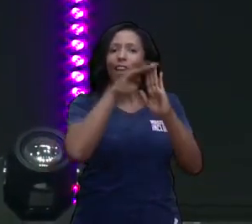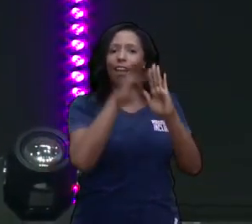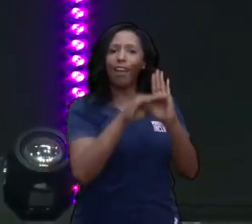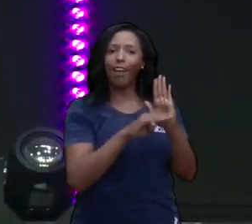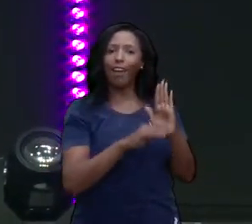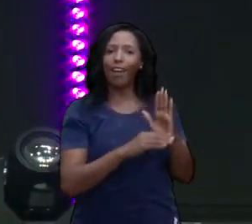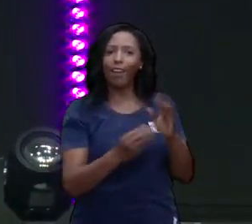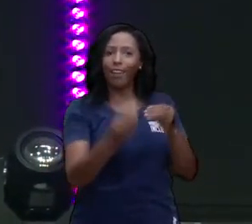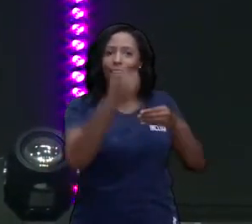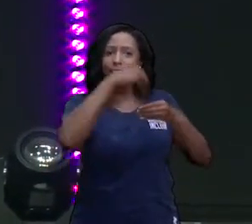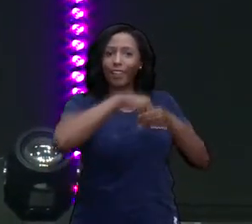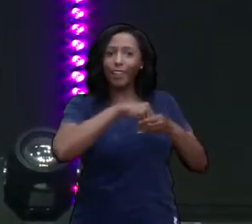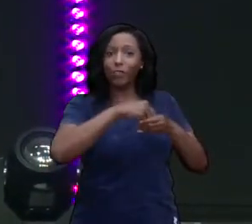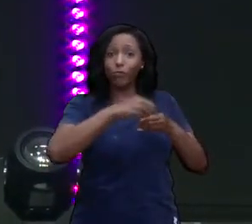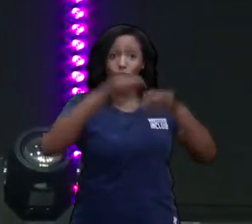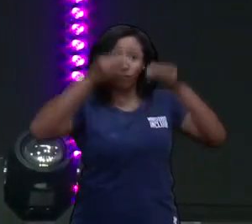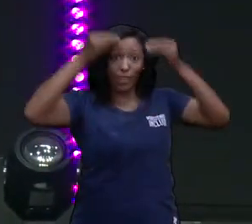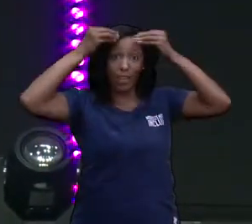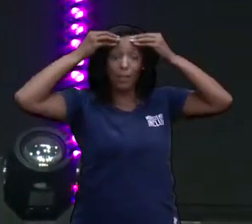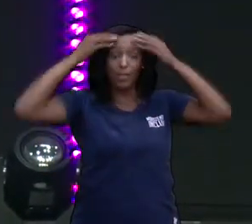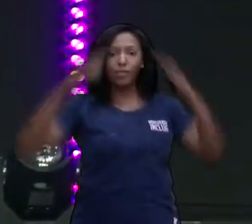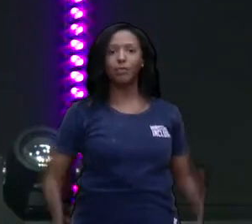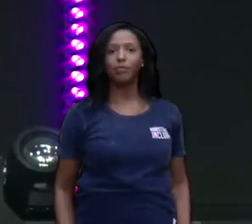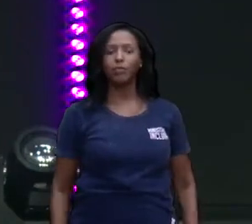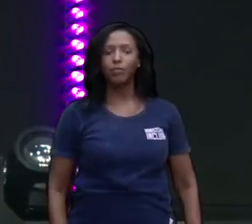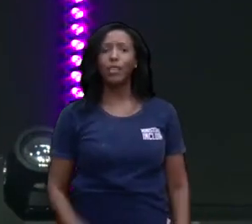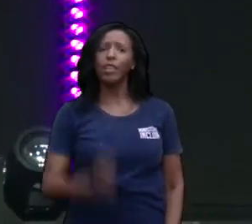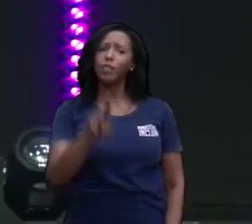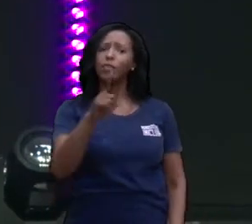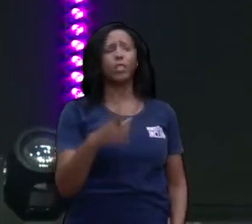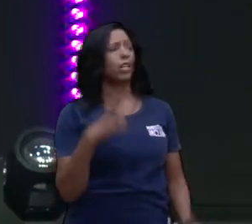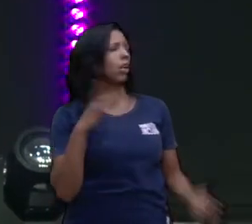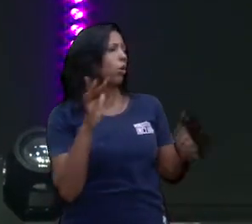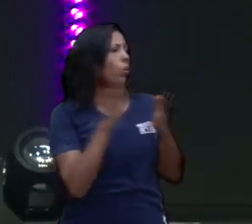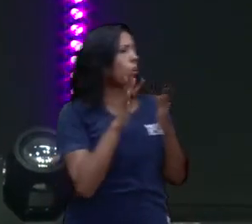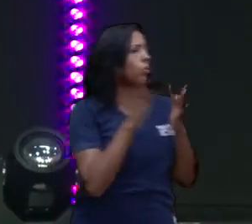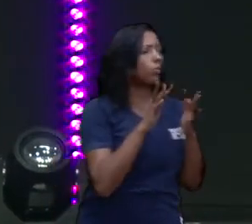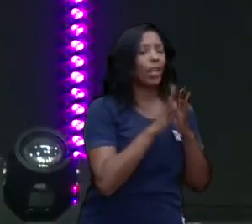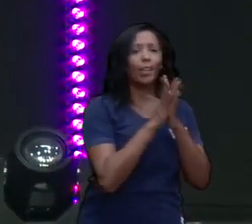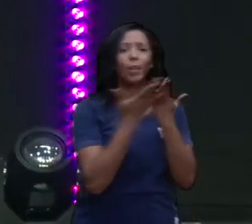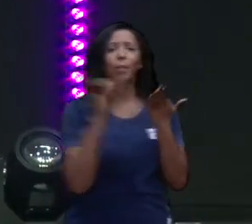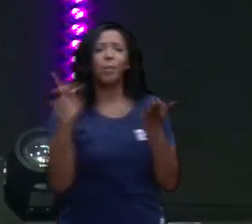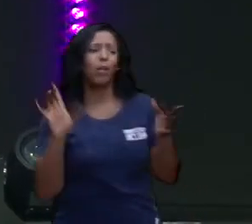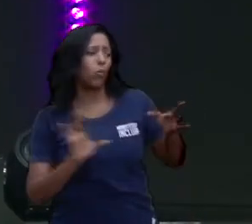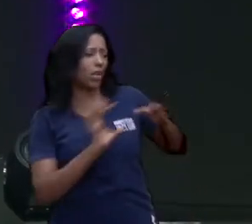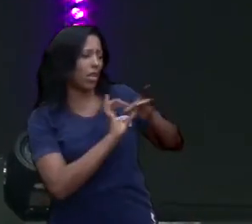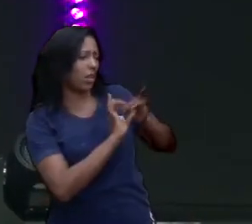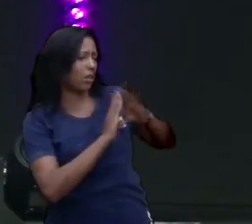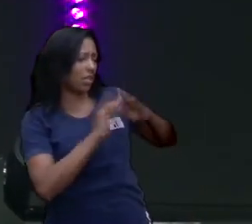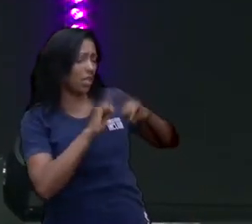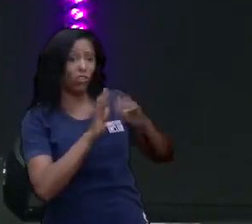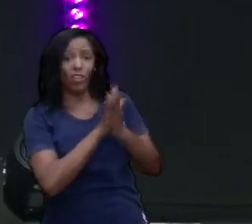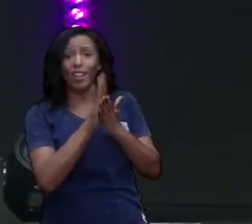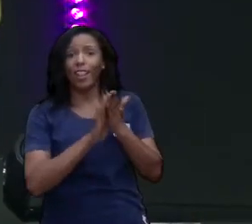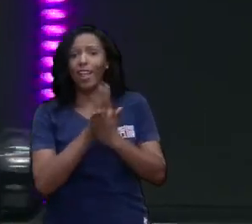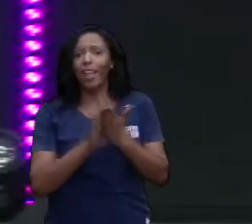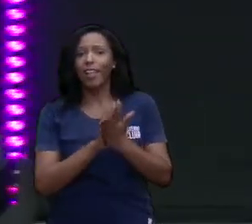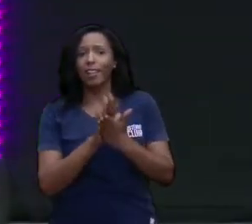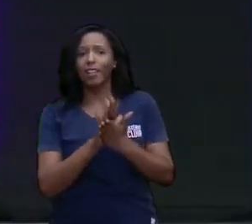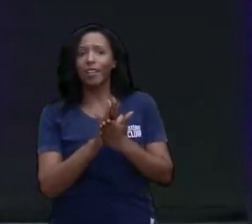sabe a história bíblica testado um texto bico mas não está em comunhão em contato com a Bíblia você não tem a forma o